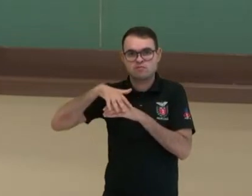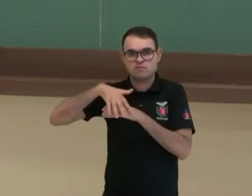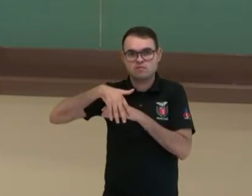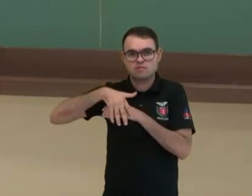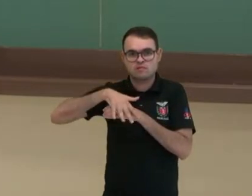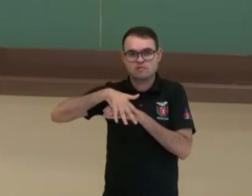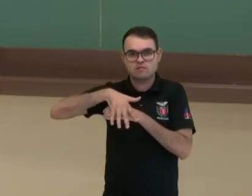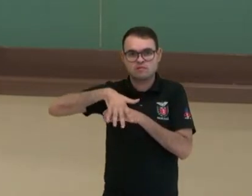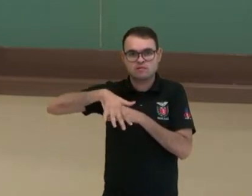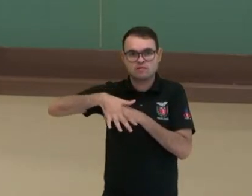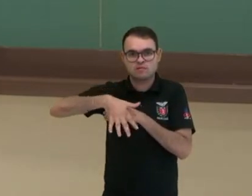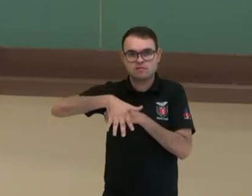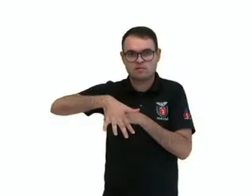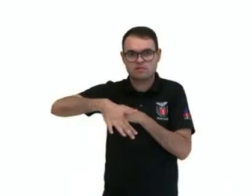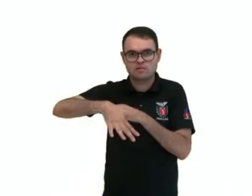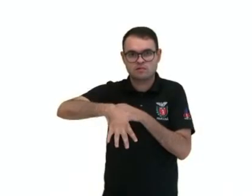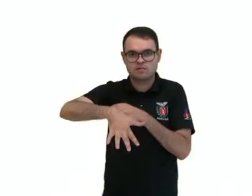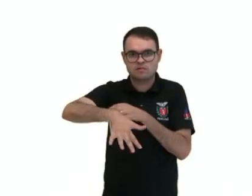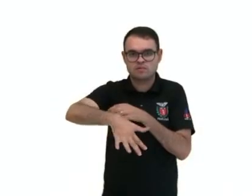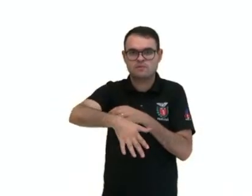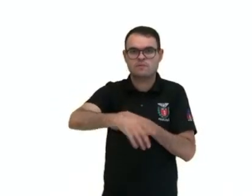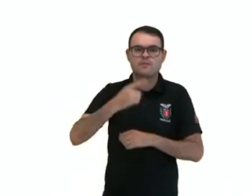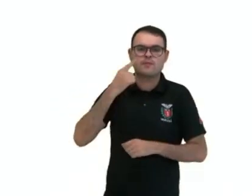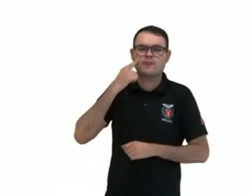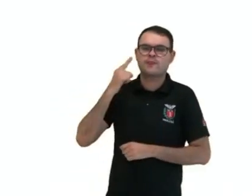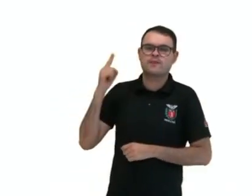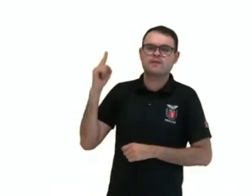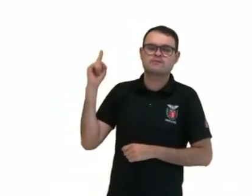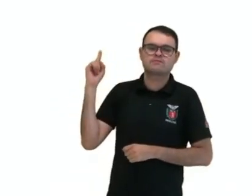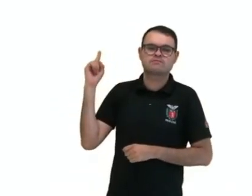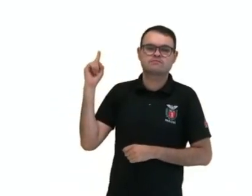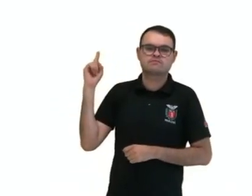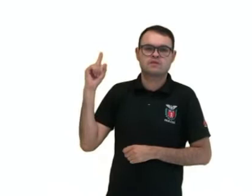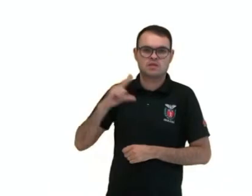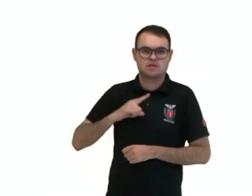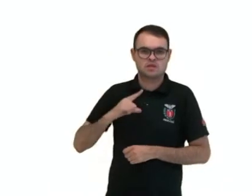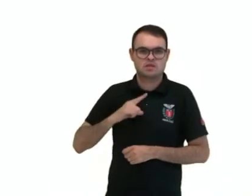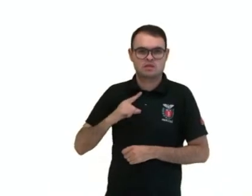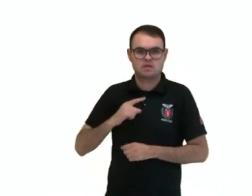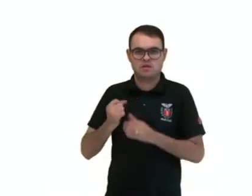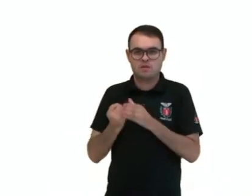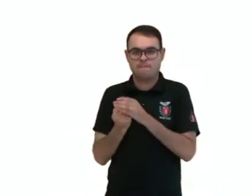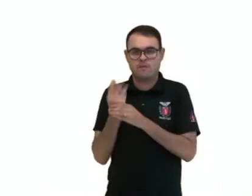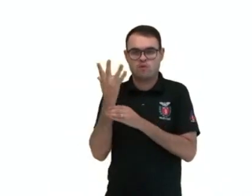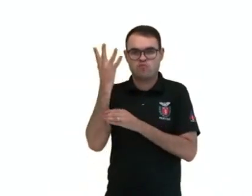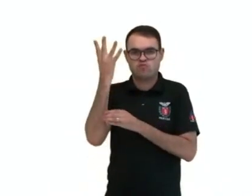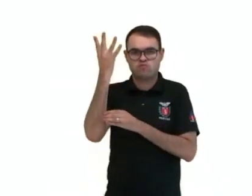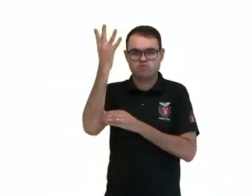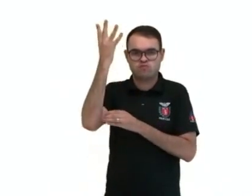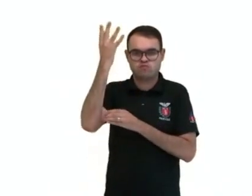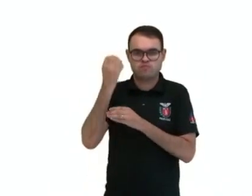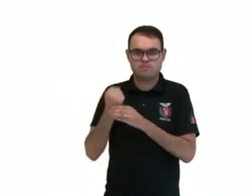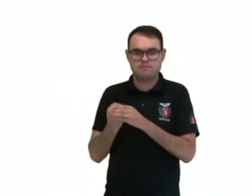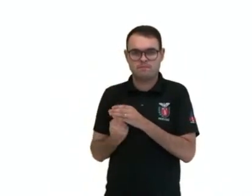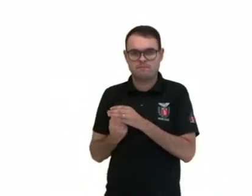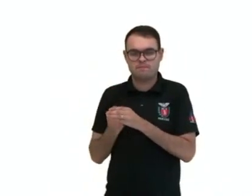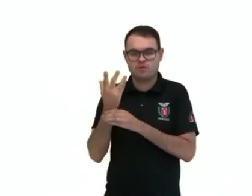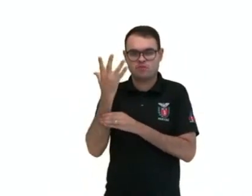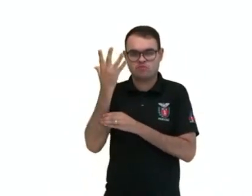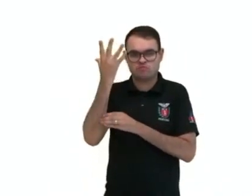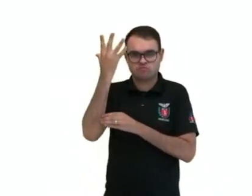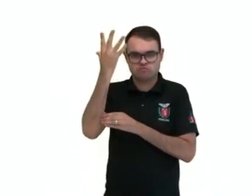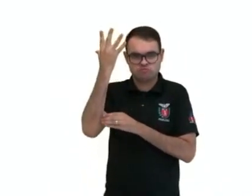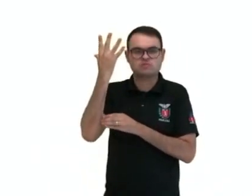Isso mesmo. Reparem aqui nessa imagem, um vulcão entrando em erupção. Então, quando o nosso